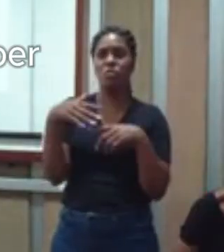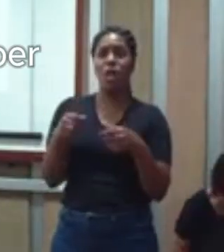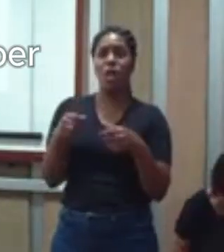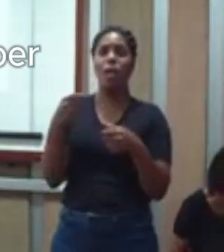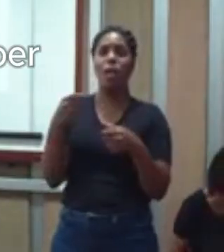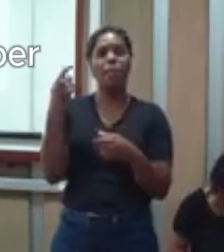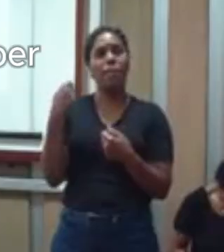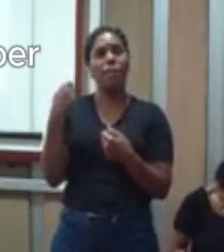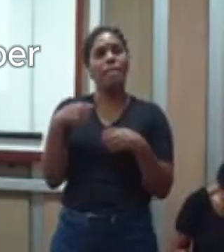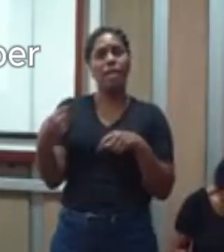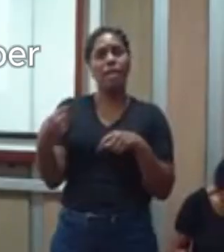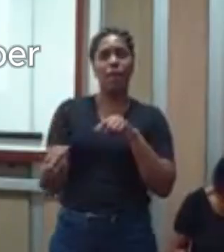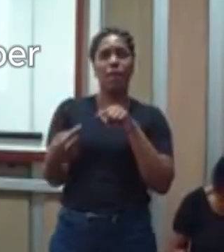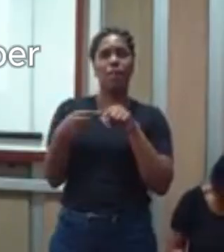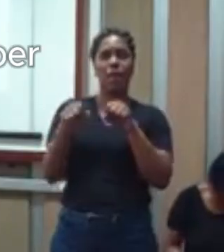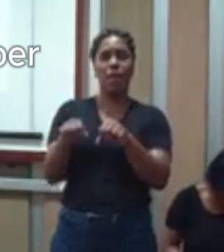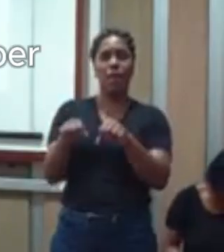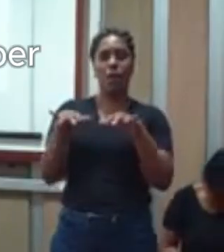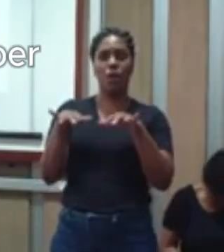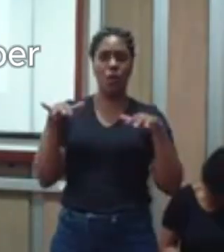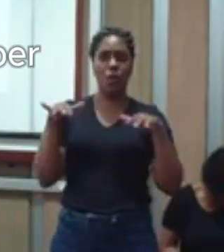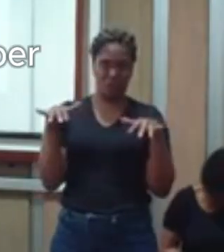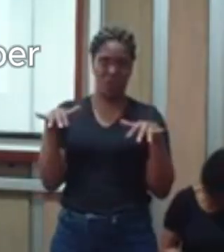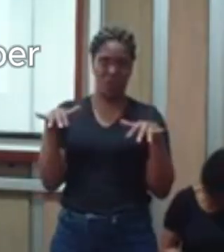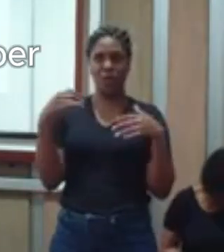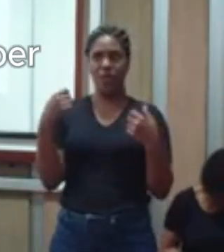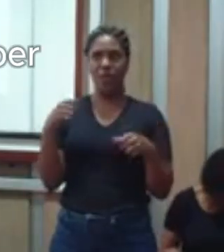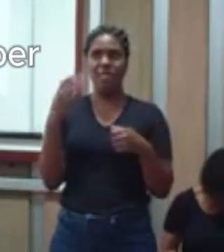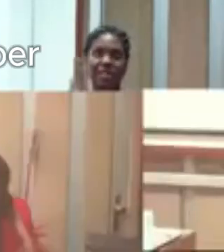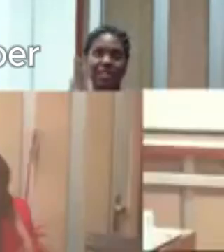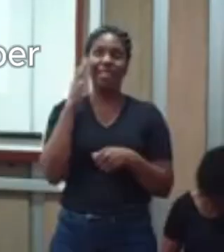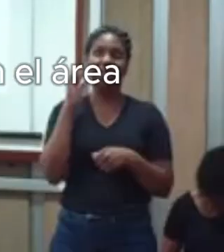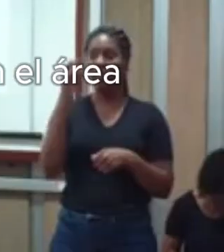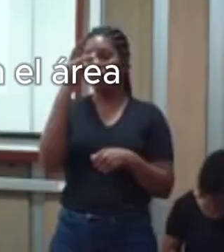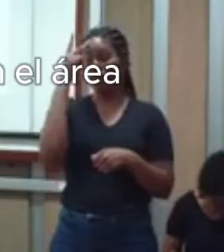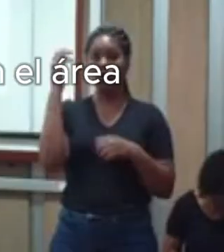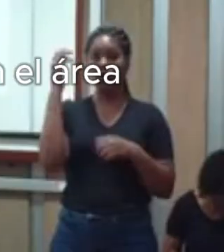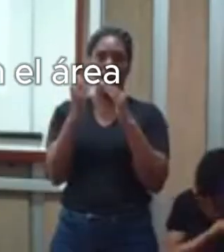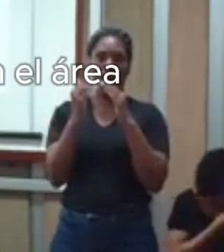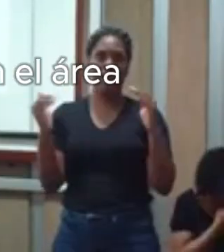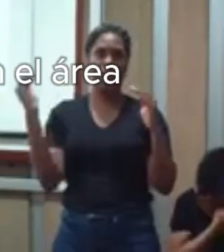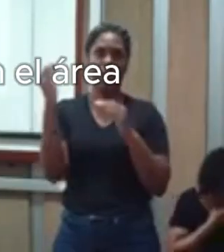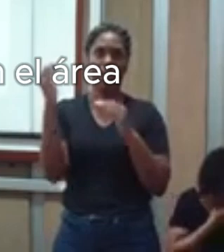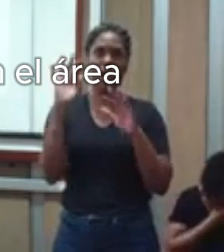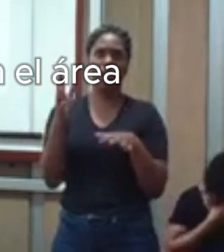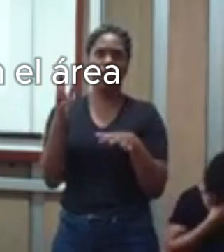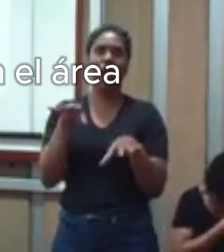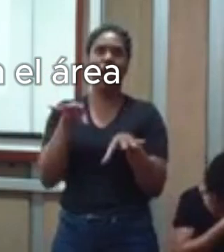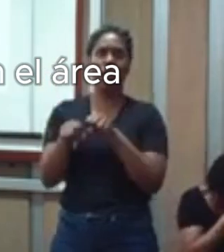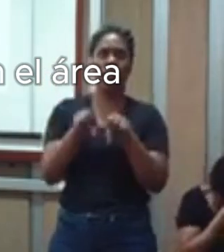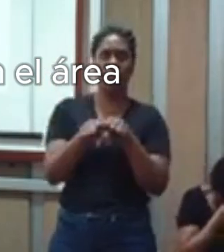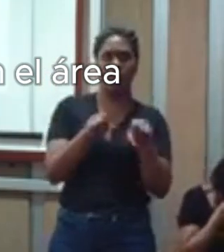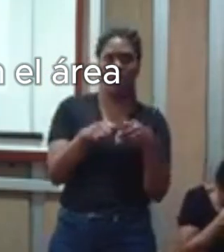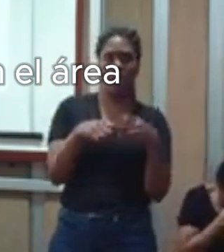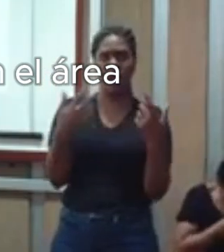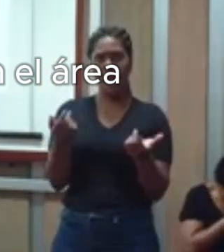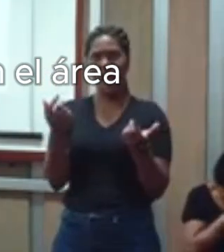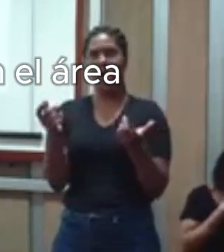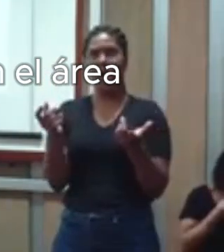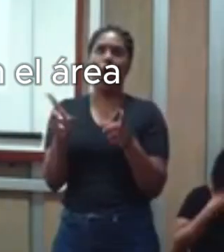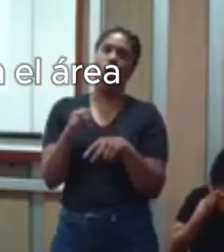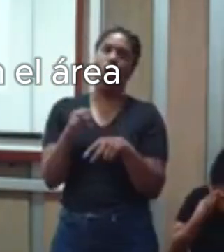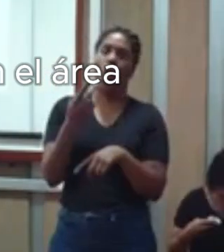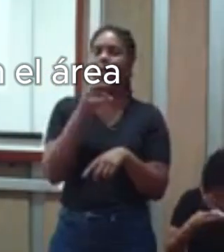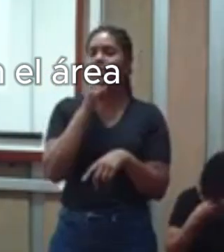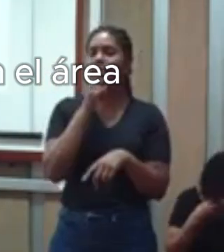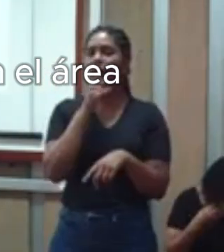tem que saber se está falando com gente muito especializada, com gente que é muito instruída, mas que não é especializado na área,